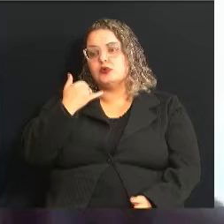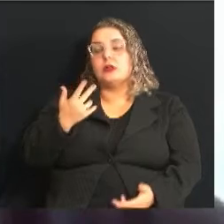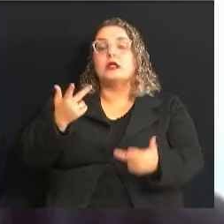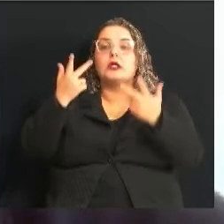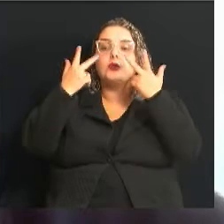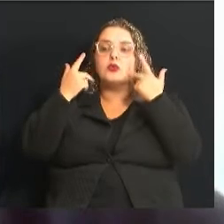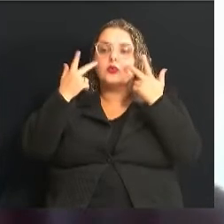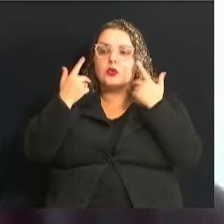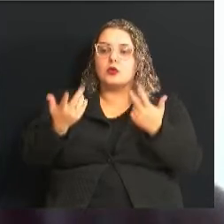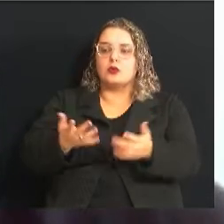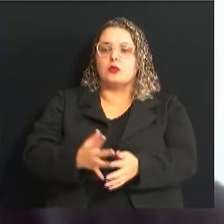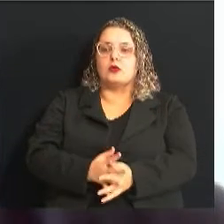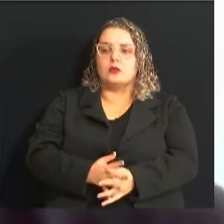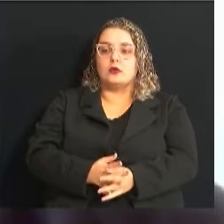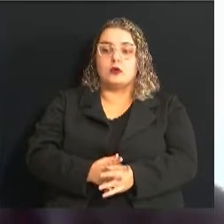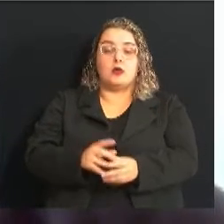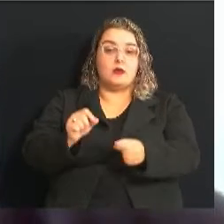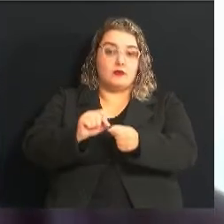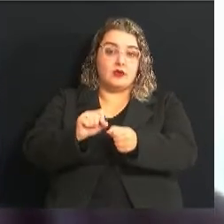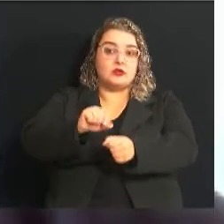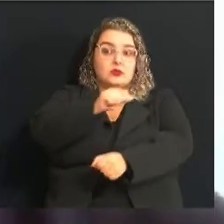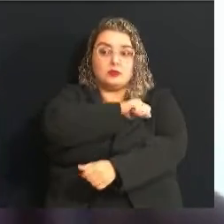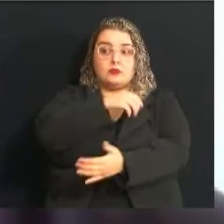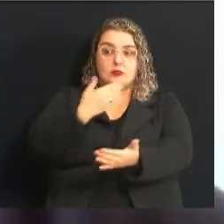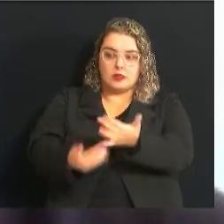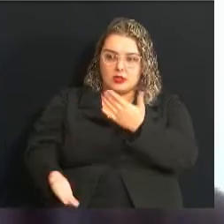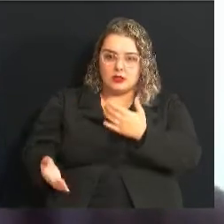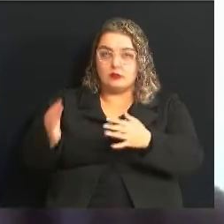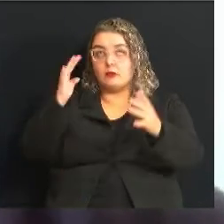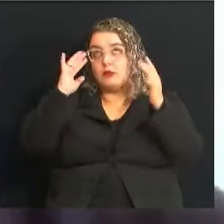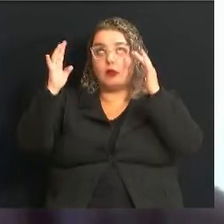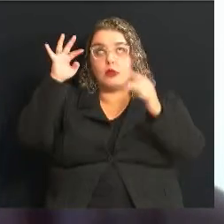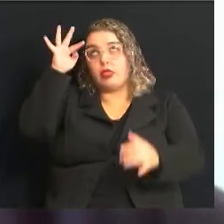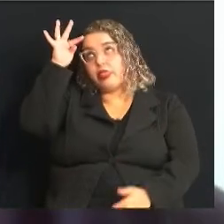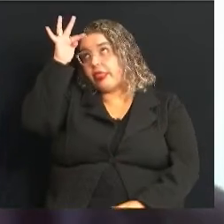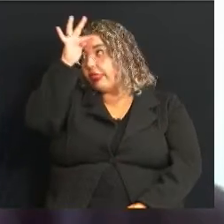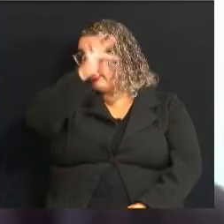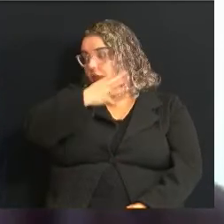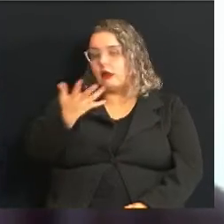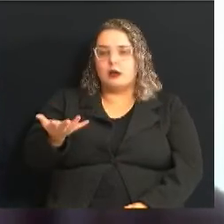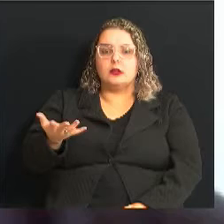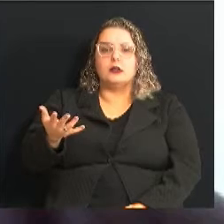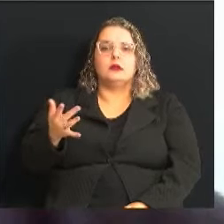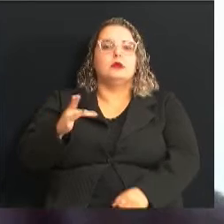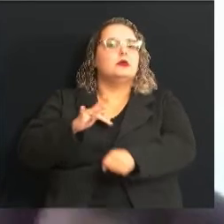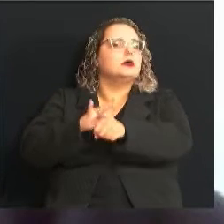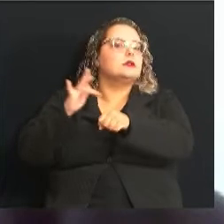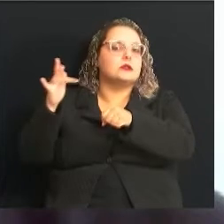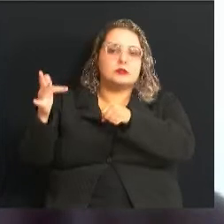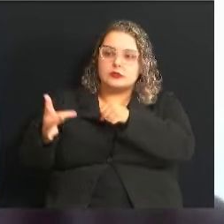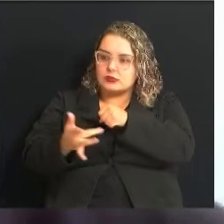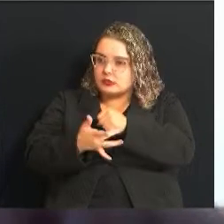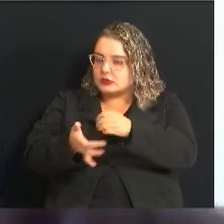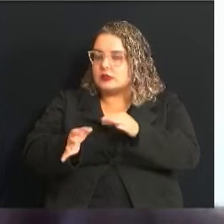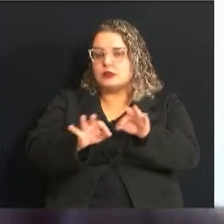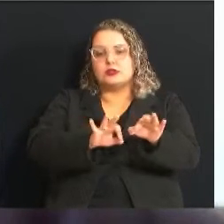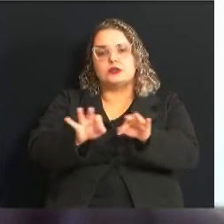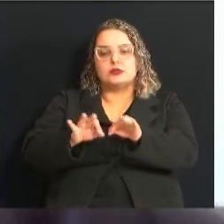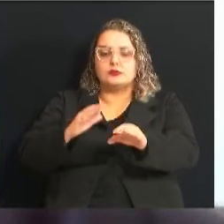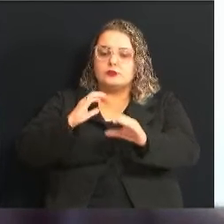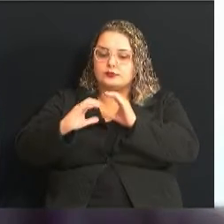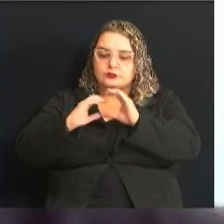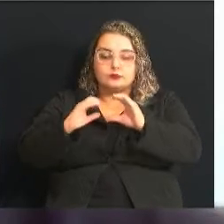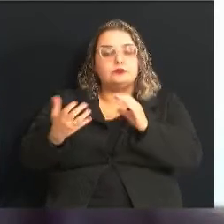gastam, que fazem o aluno perder mais tempo com distrações, né? Então, as redes sociais, né, esses programas de comunicação